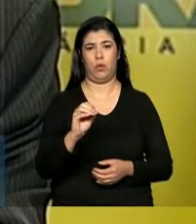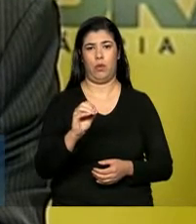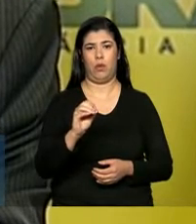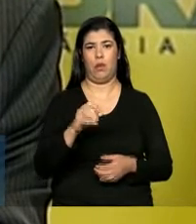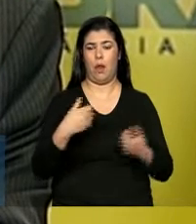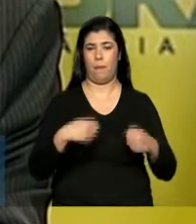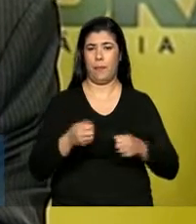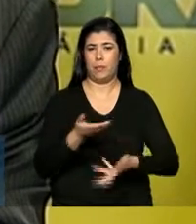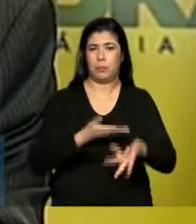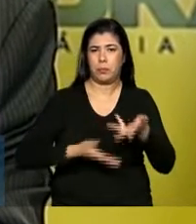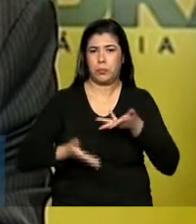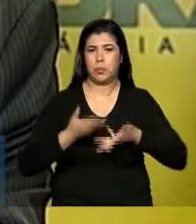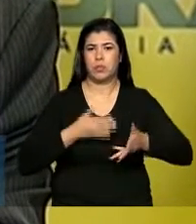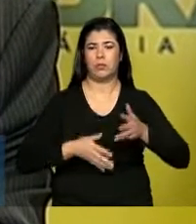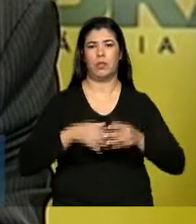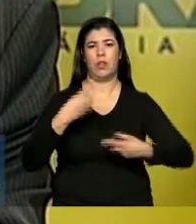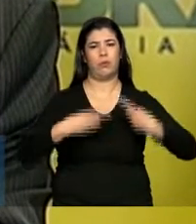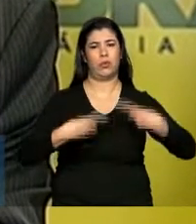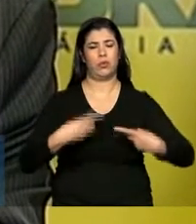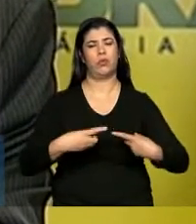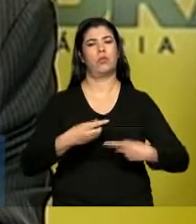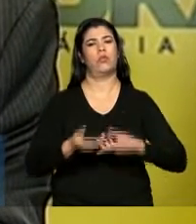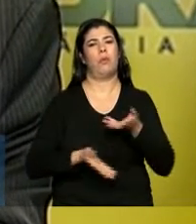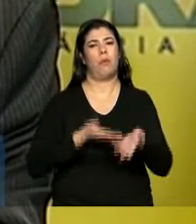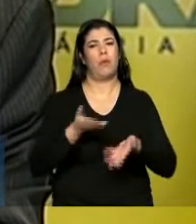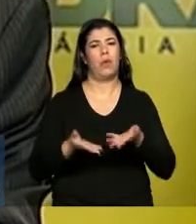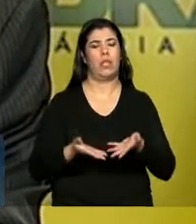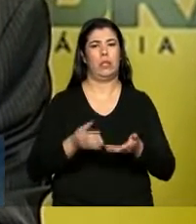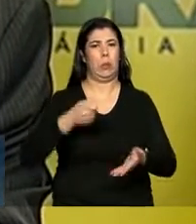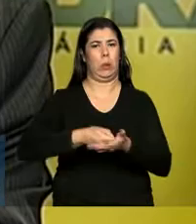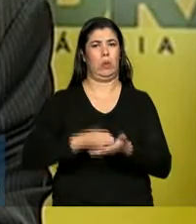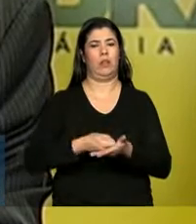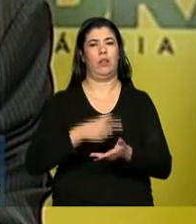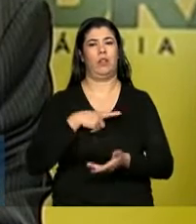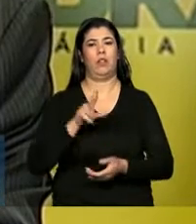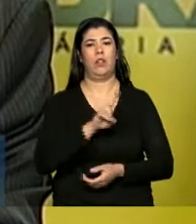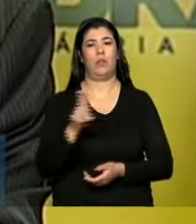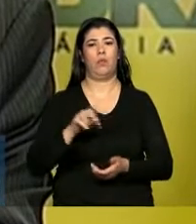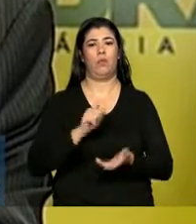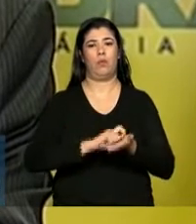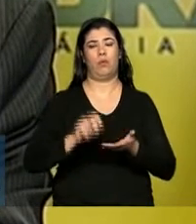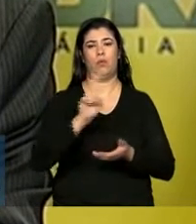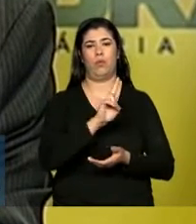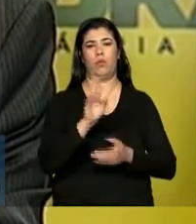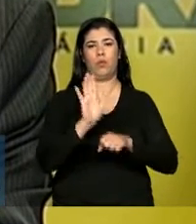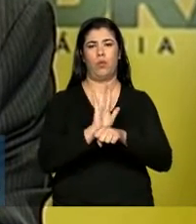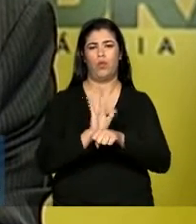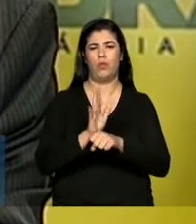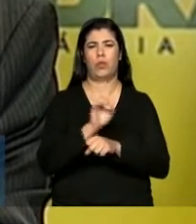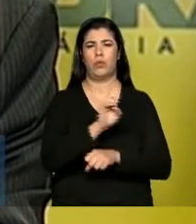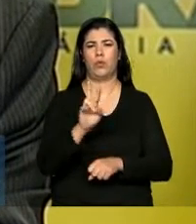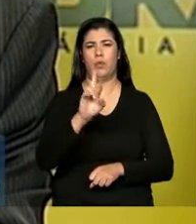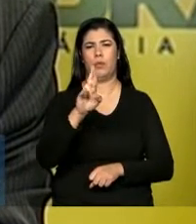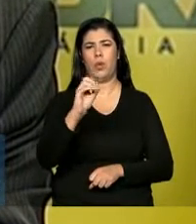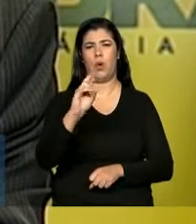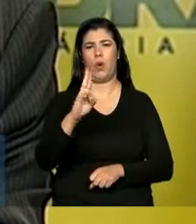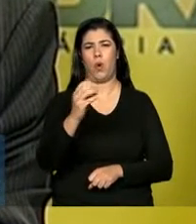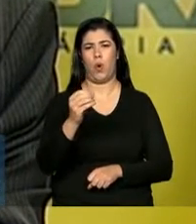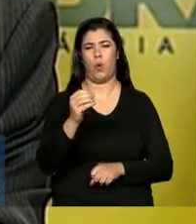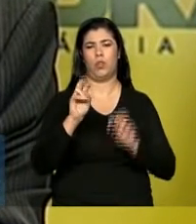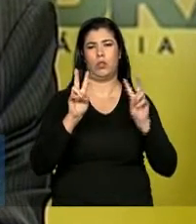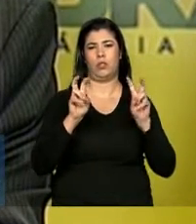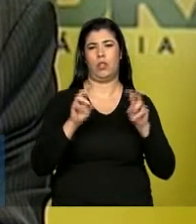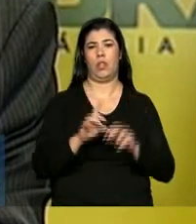poucas. Lembrando que diz o Tião Rocha, num admirável vídeo que chama Diretor de Harmonia,